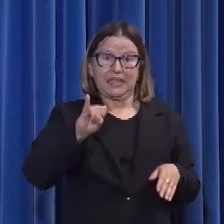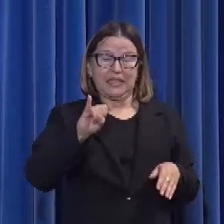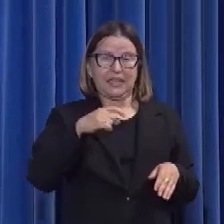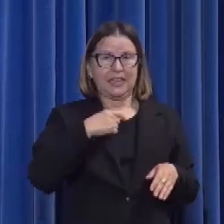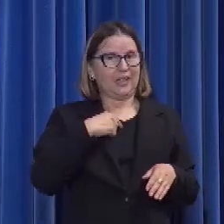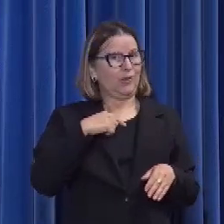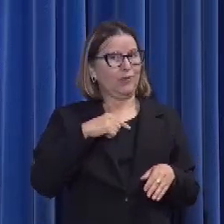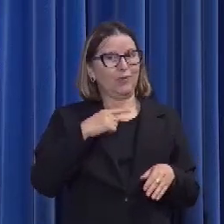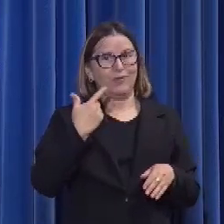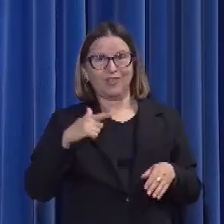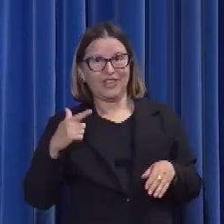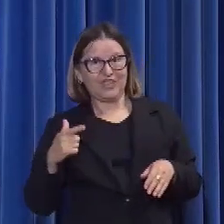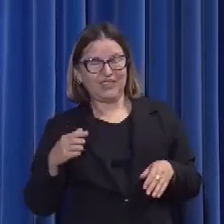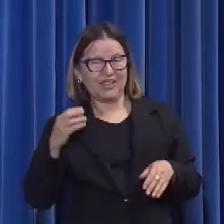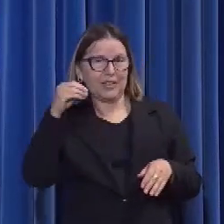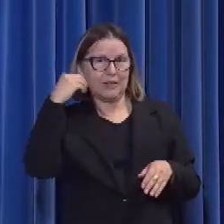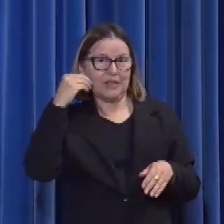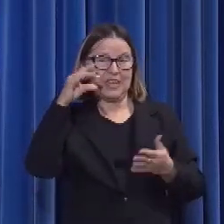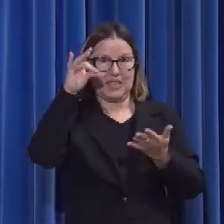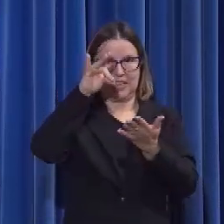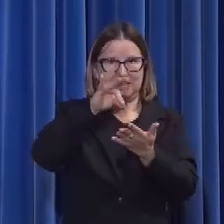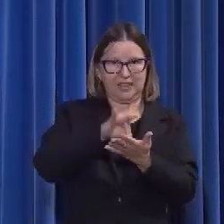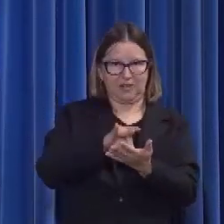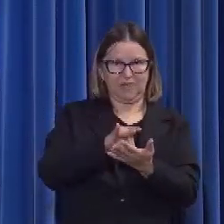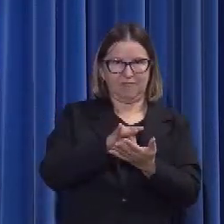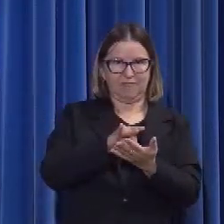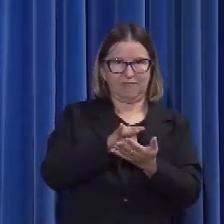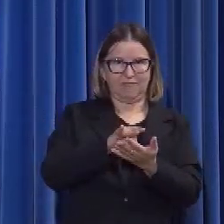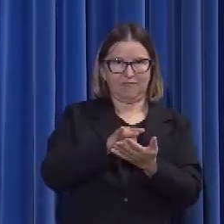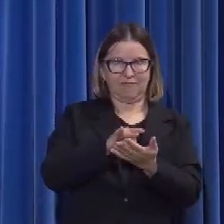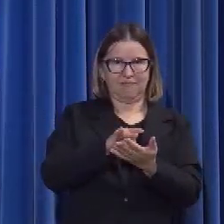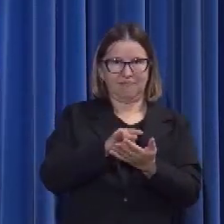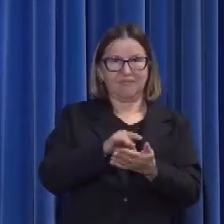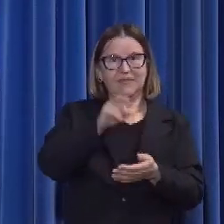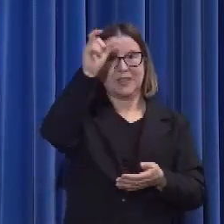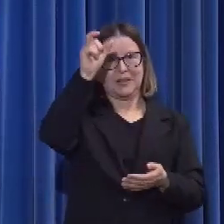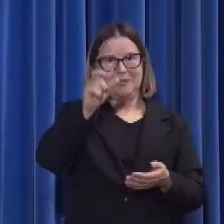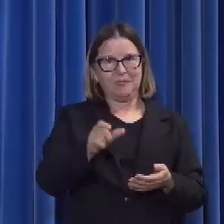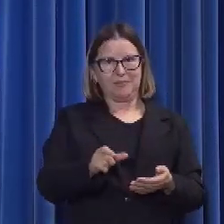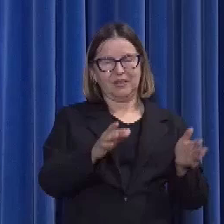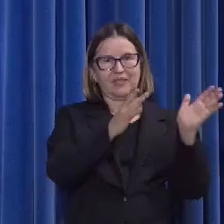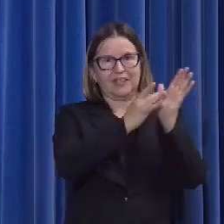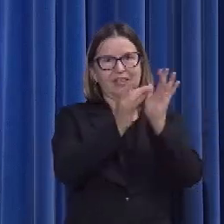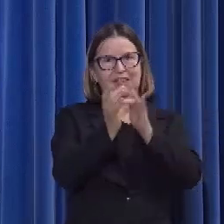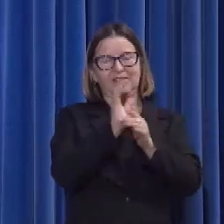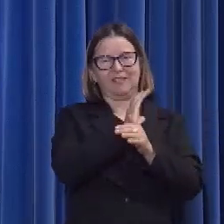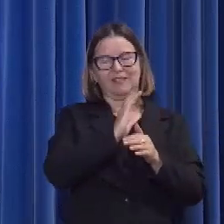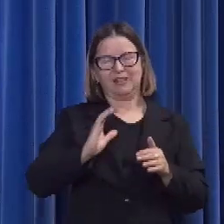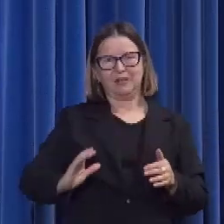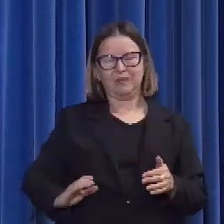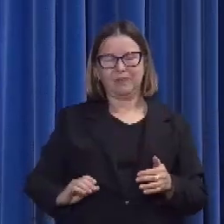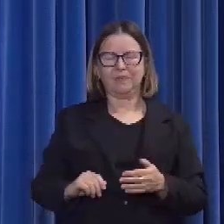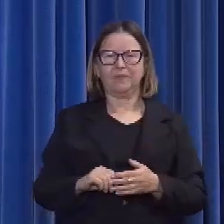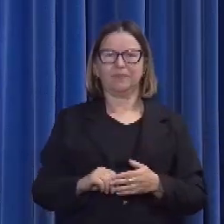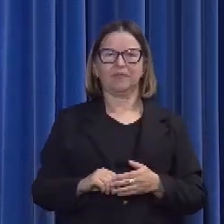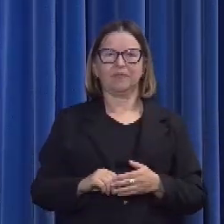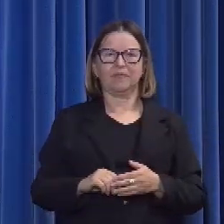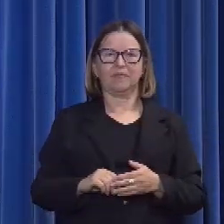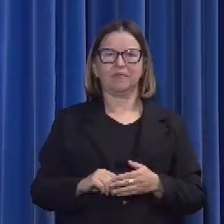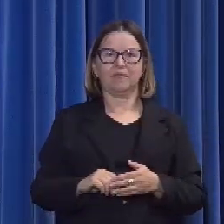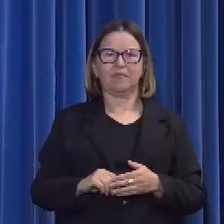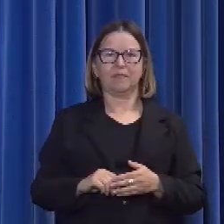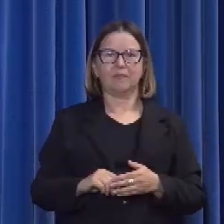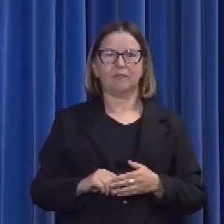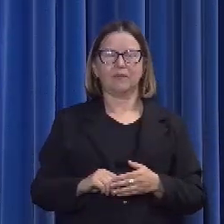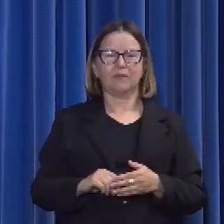por uma experiência real com a pessoa de Cristo Jesus. Não leve isso